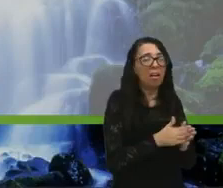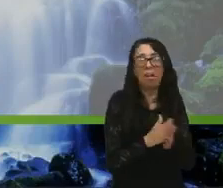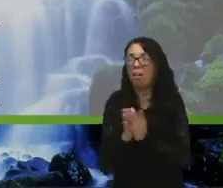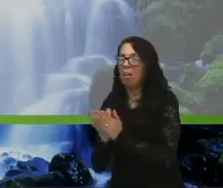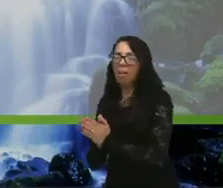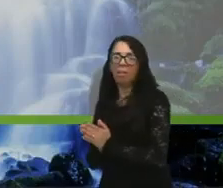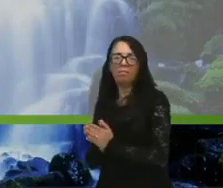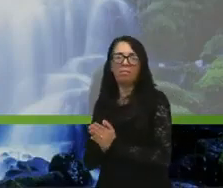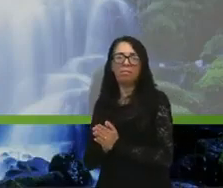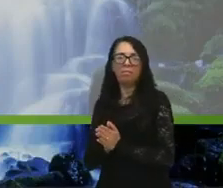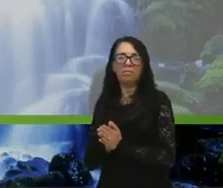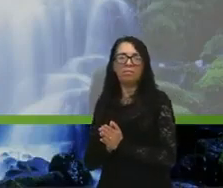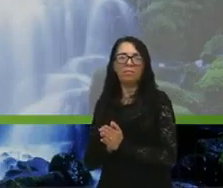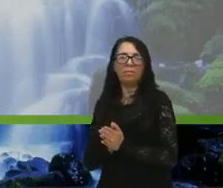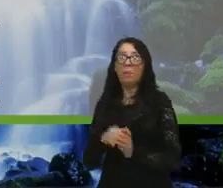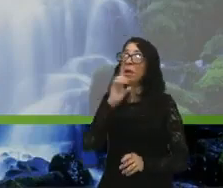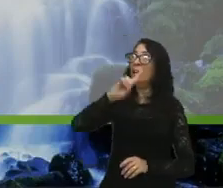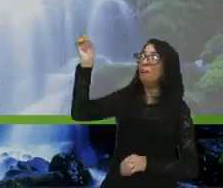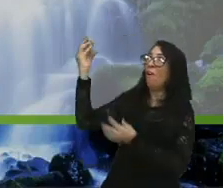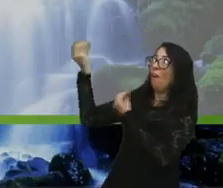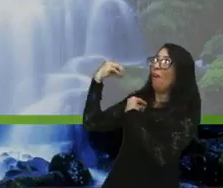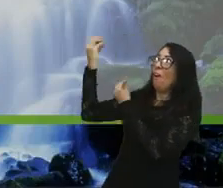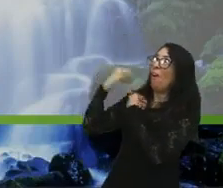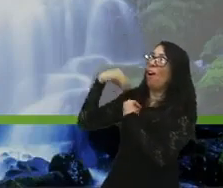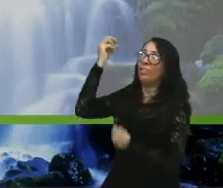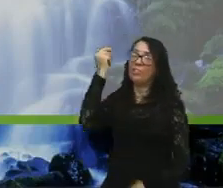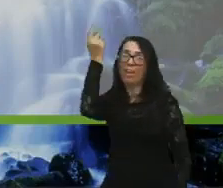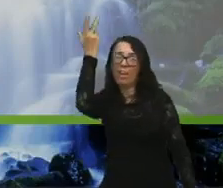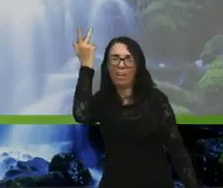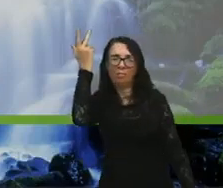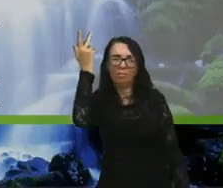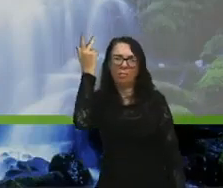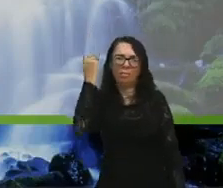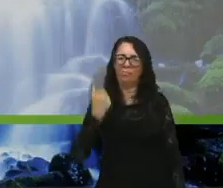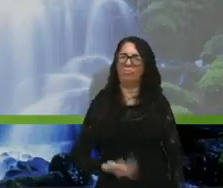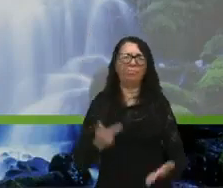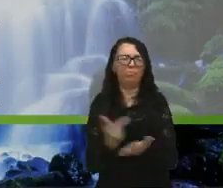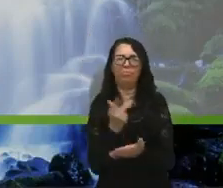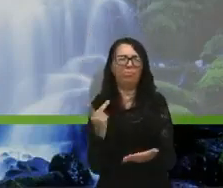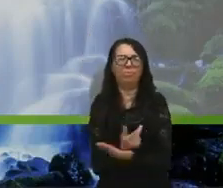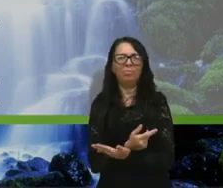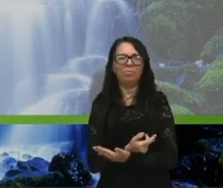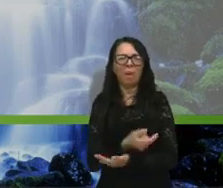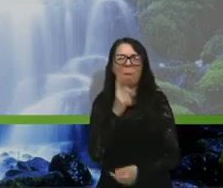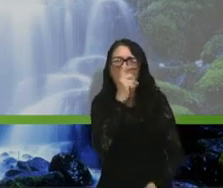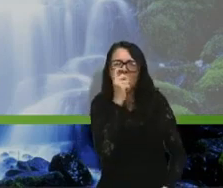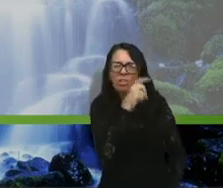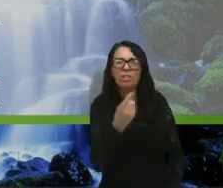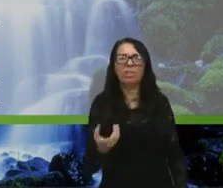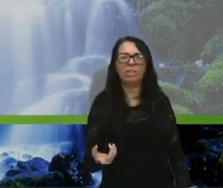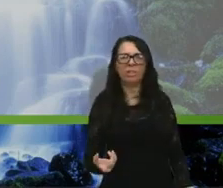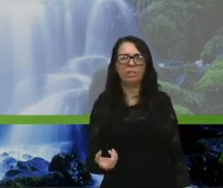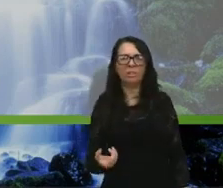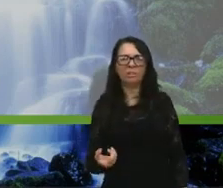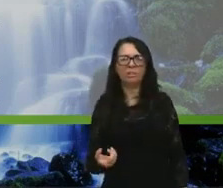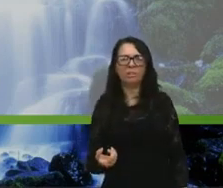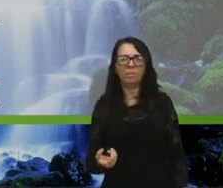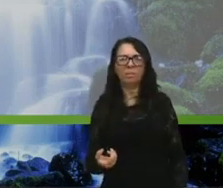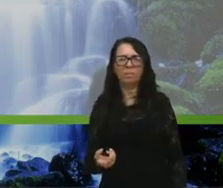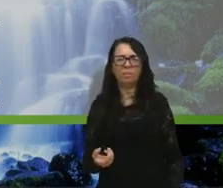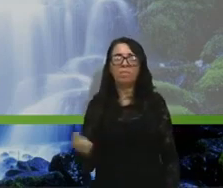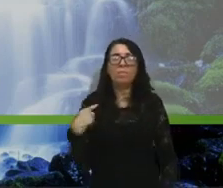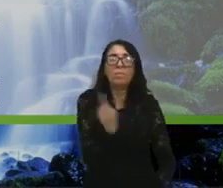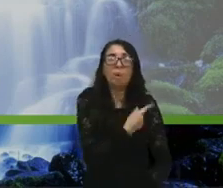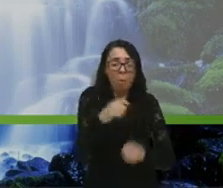para mudança e transformação do seu caráter, para você deixar de ser uma pessoa ambiciosa, para você deixar de ser uma